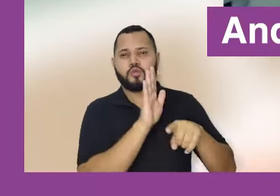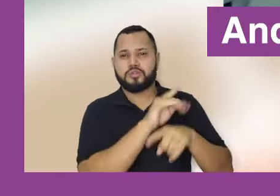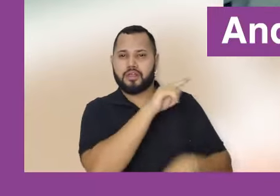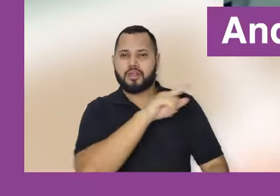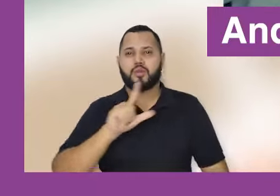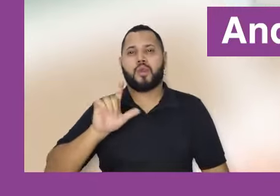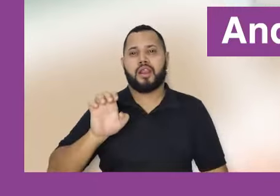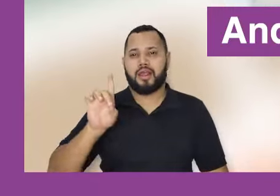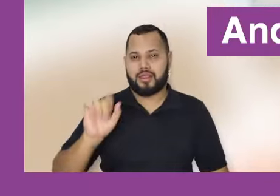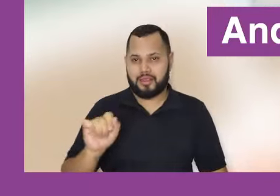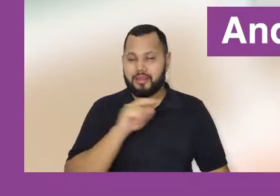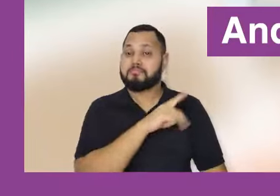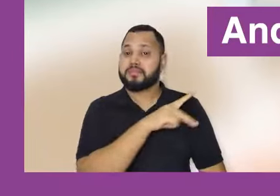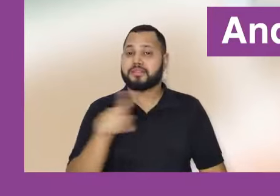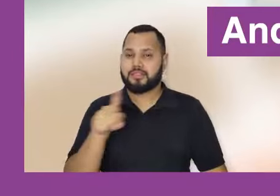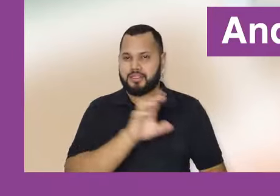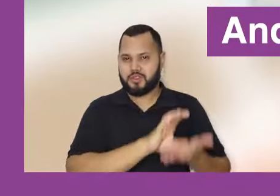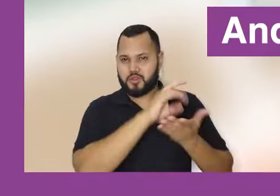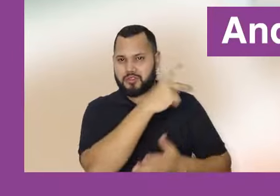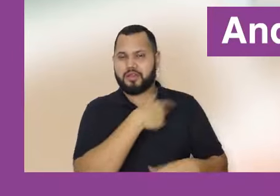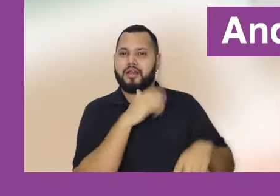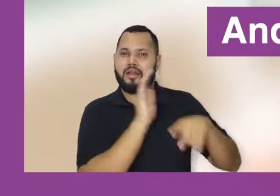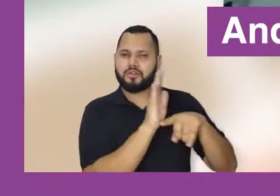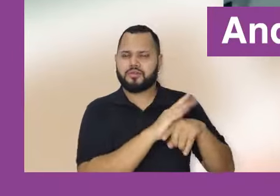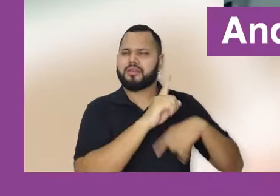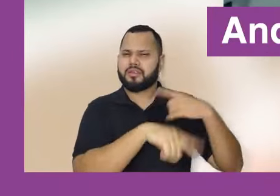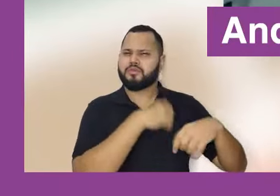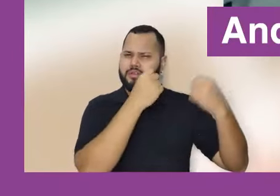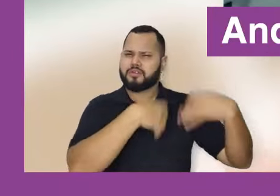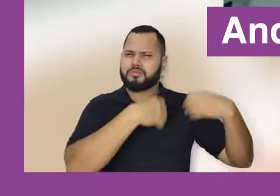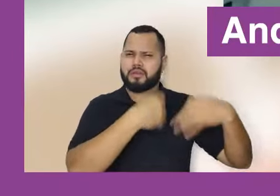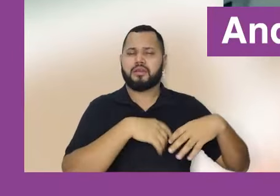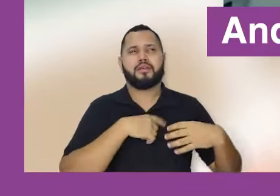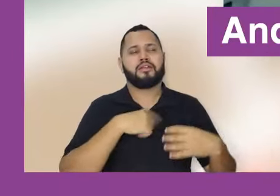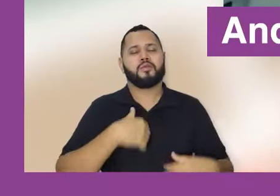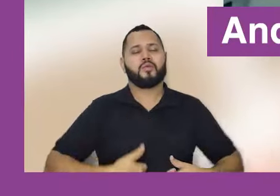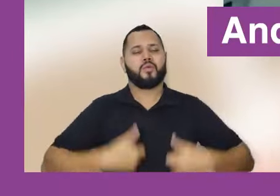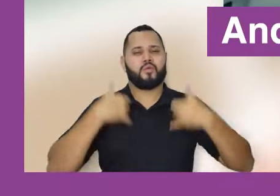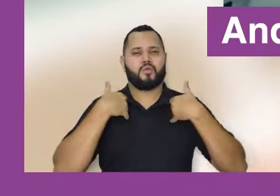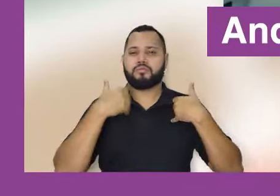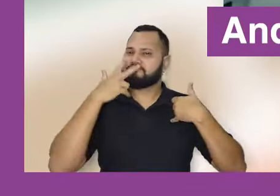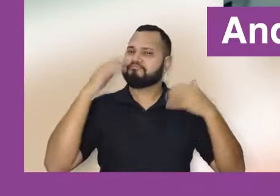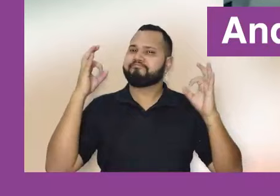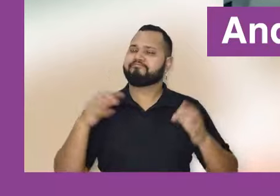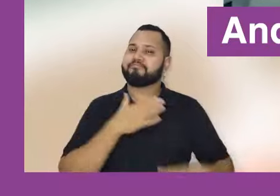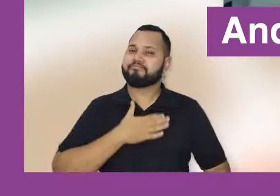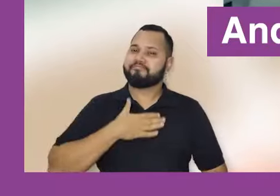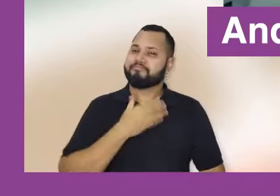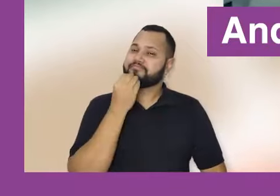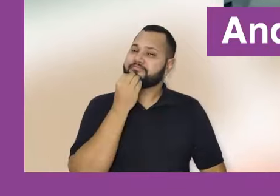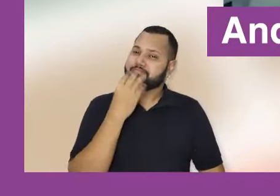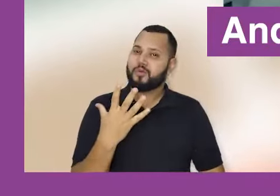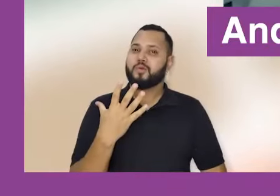a ler da presidência do Conselho né então Leda vai falar um pouquinho Tenho muito orgulho acho que é um